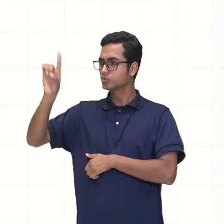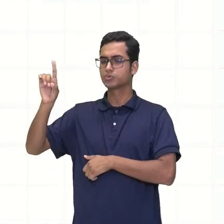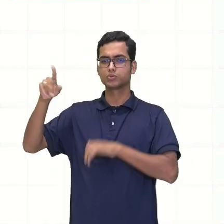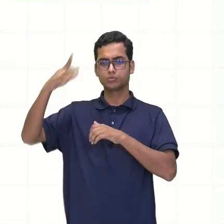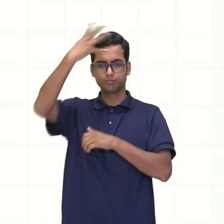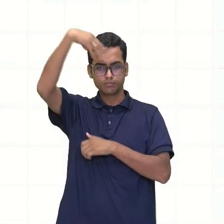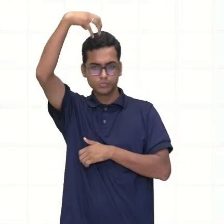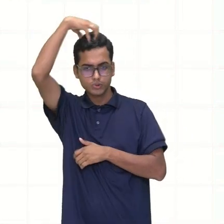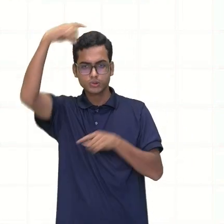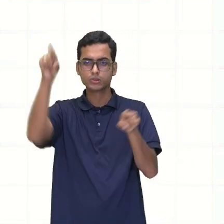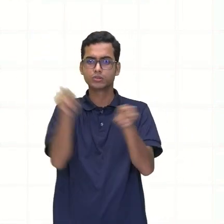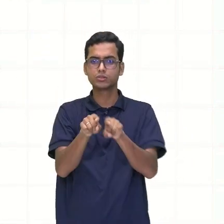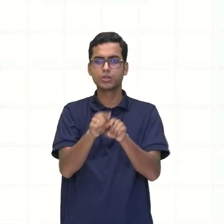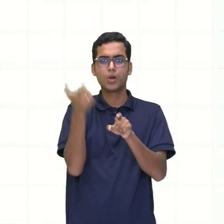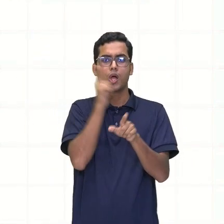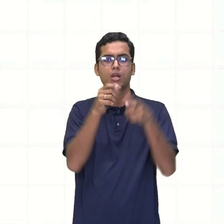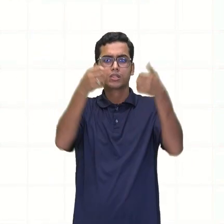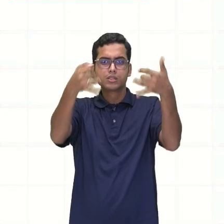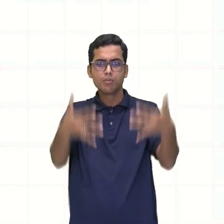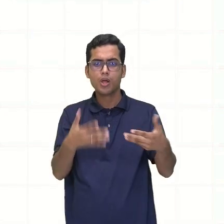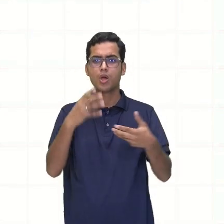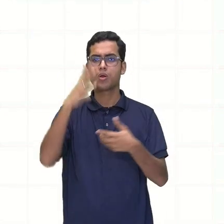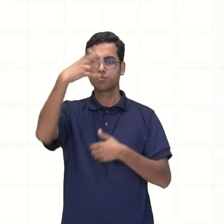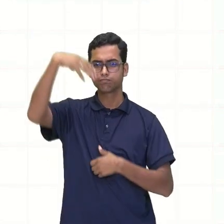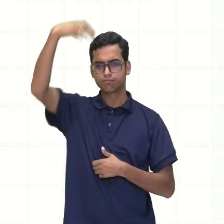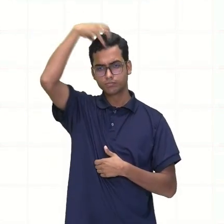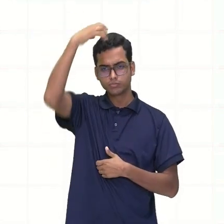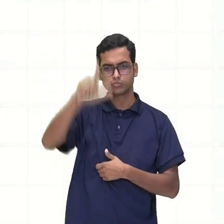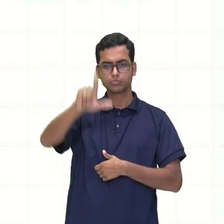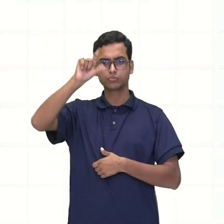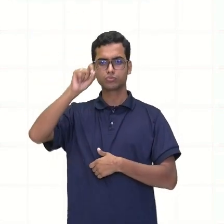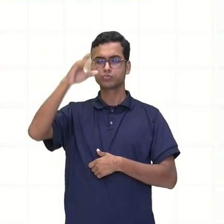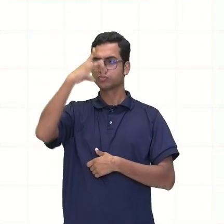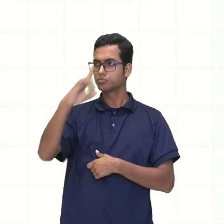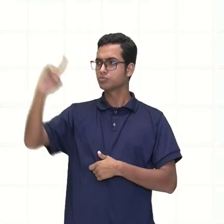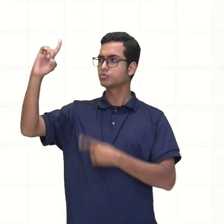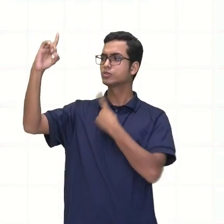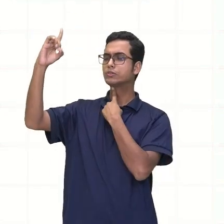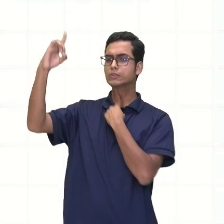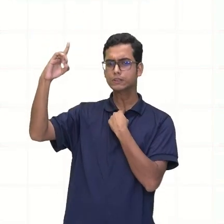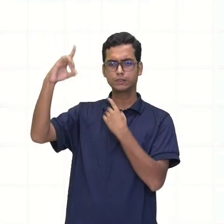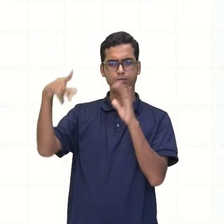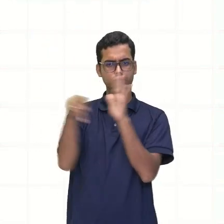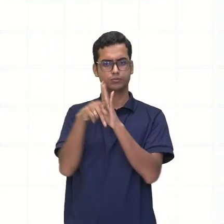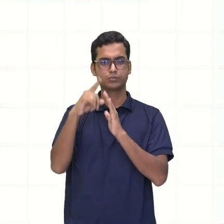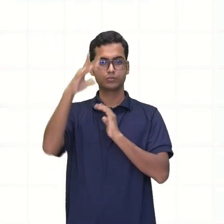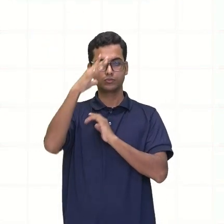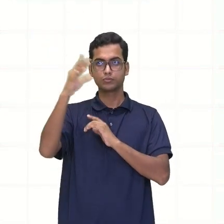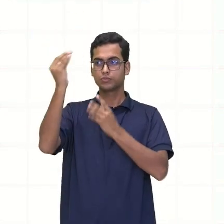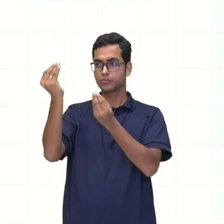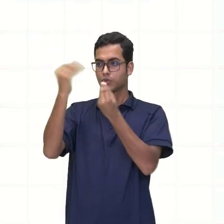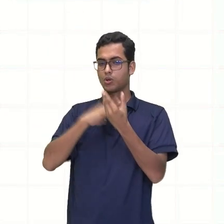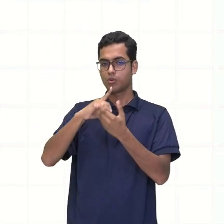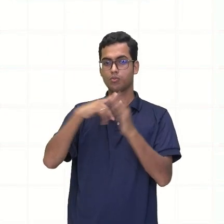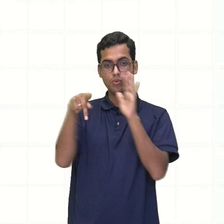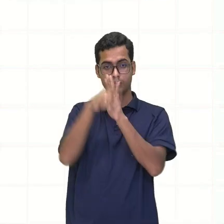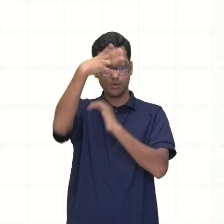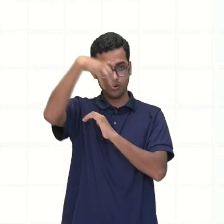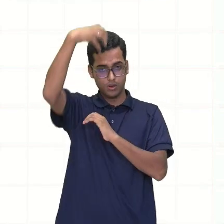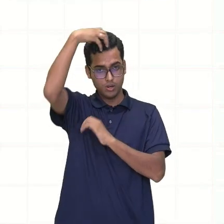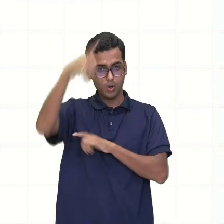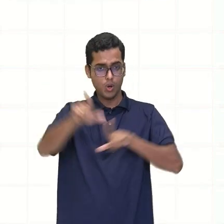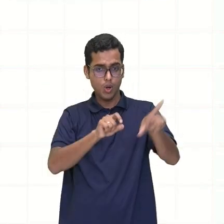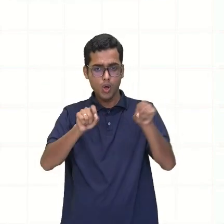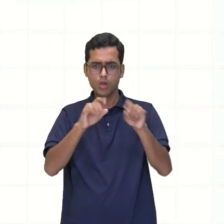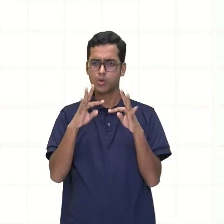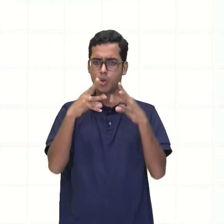reis, em que ele vai justificar a escolha do rei como vontade divina. Então, observem que nós temos aí esses